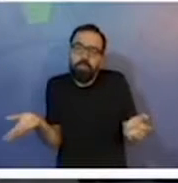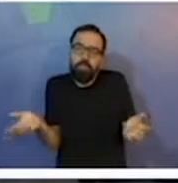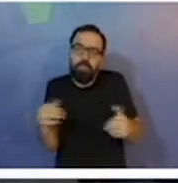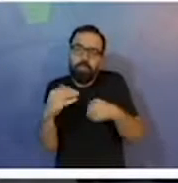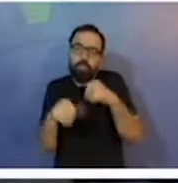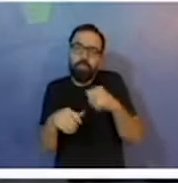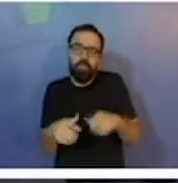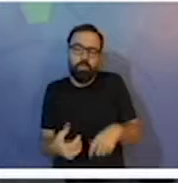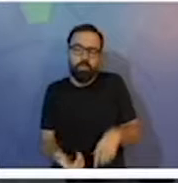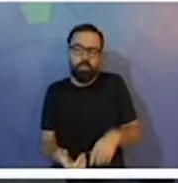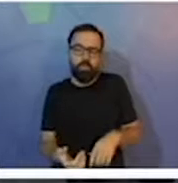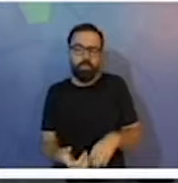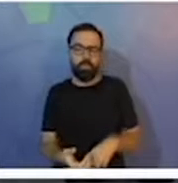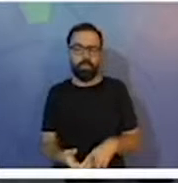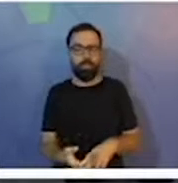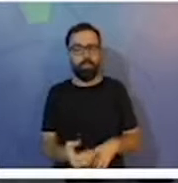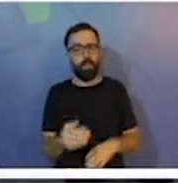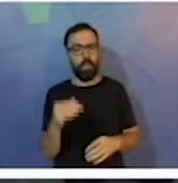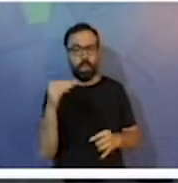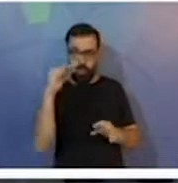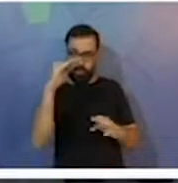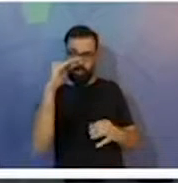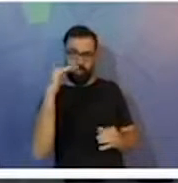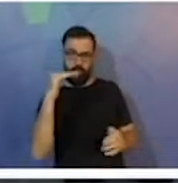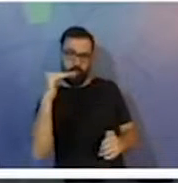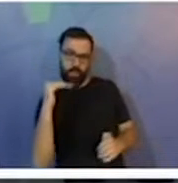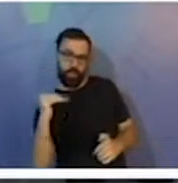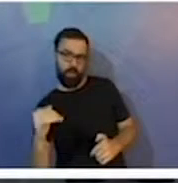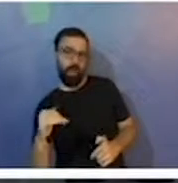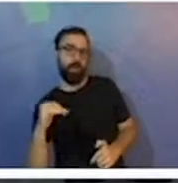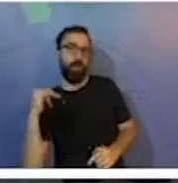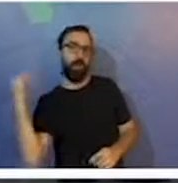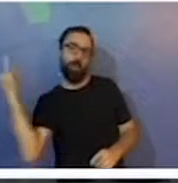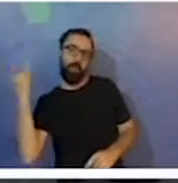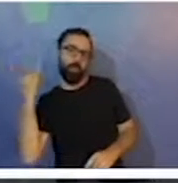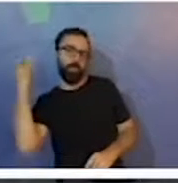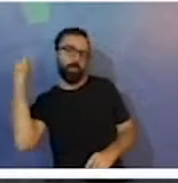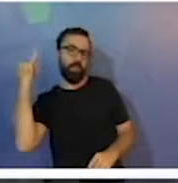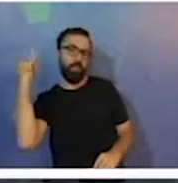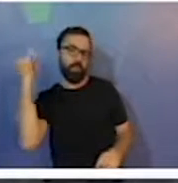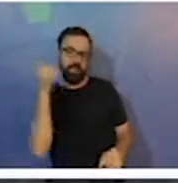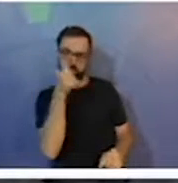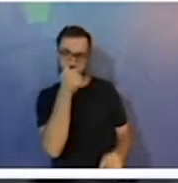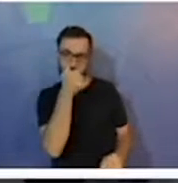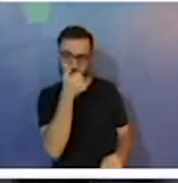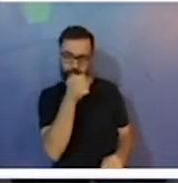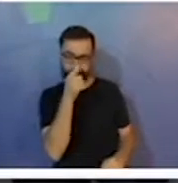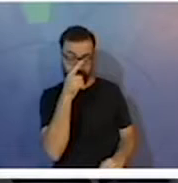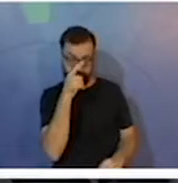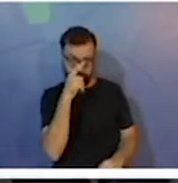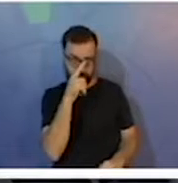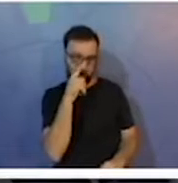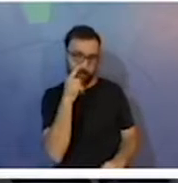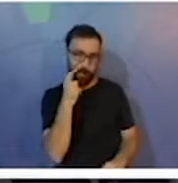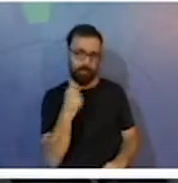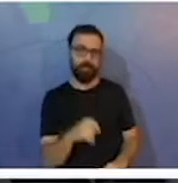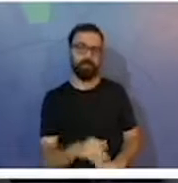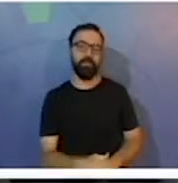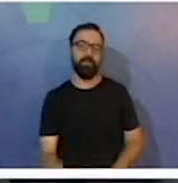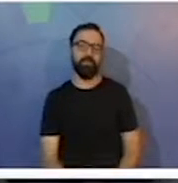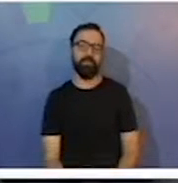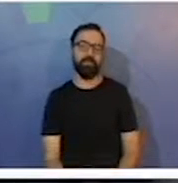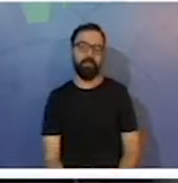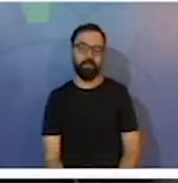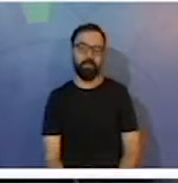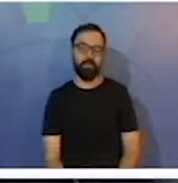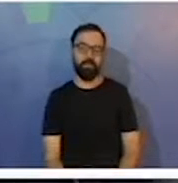ovo então a sequência dessas instruções elas estabelecem como que as coisas vão funcionar de uma melhor forma